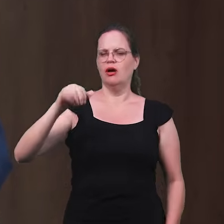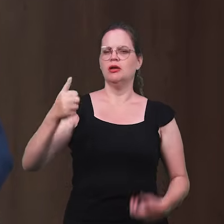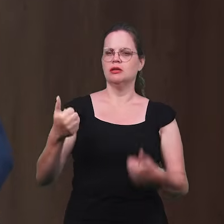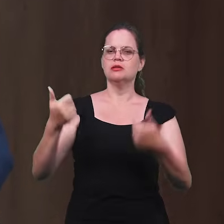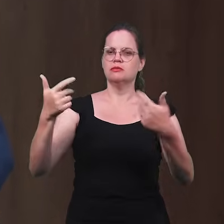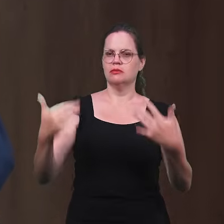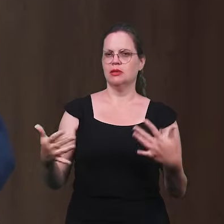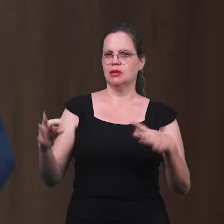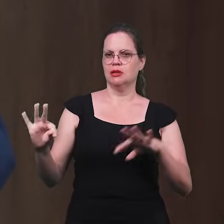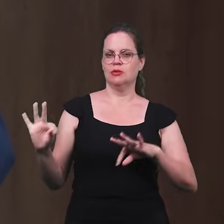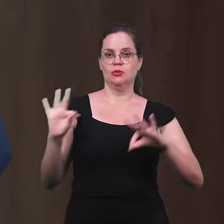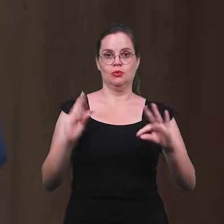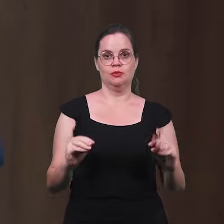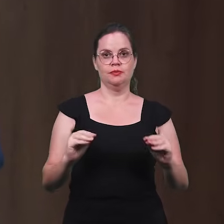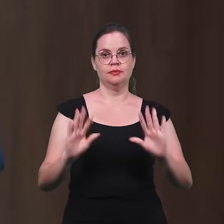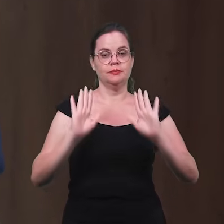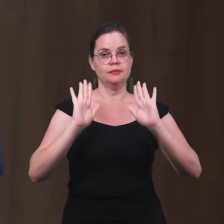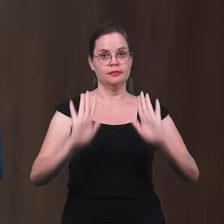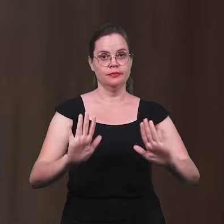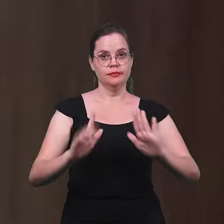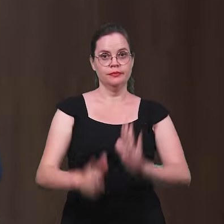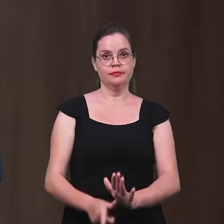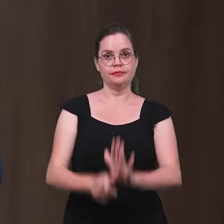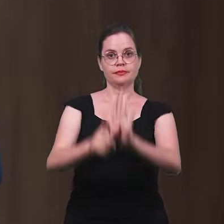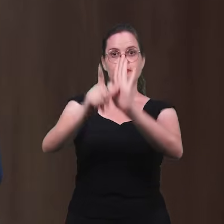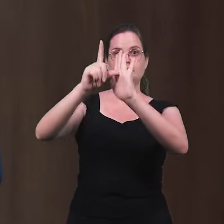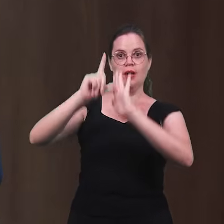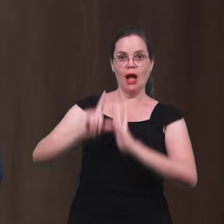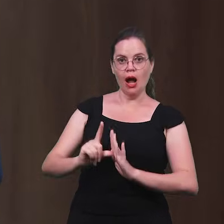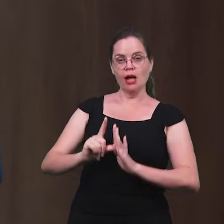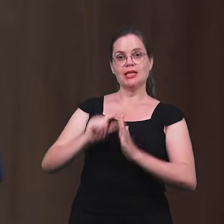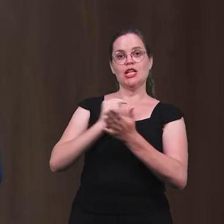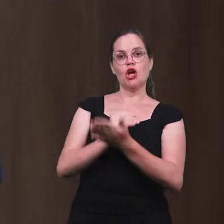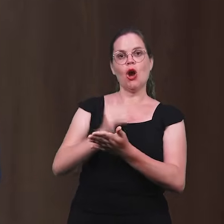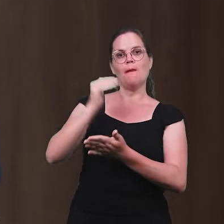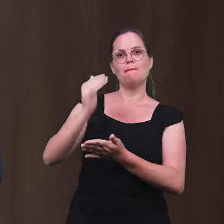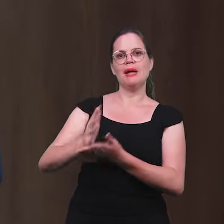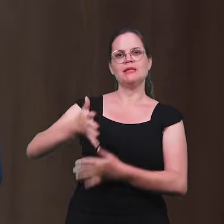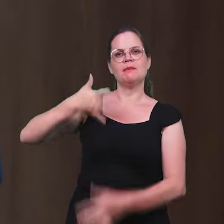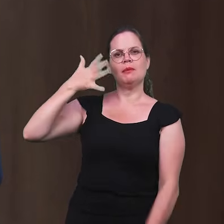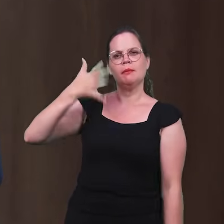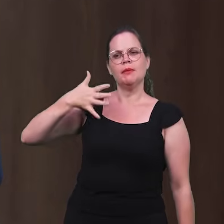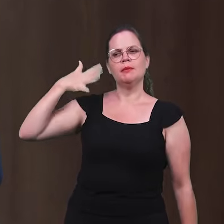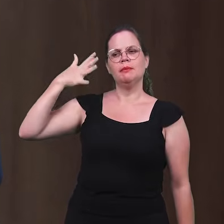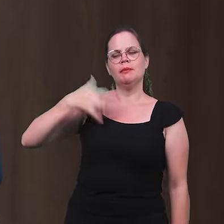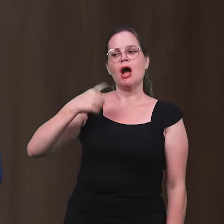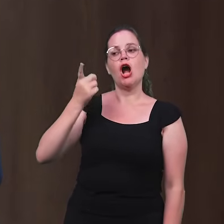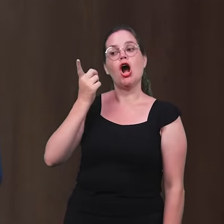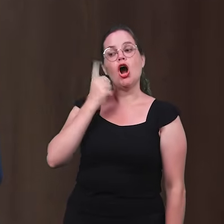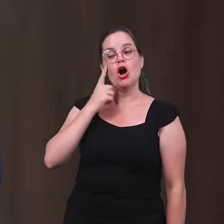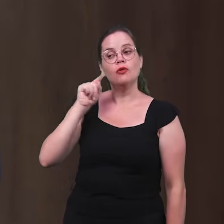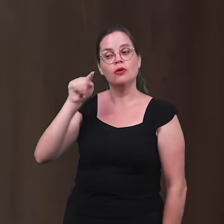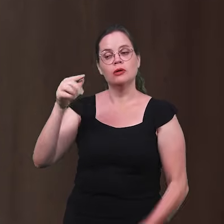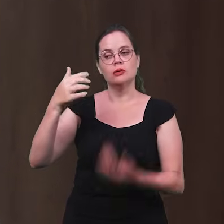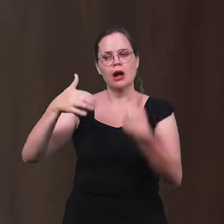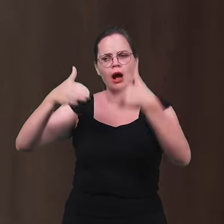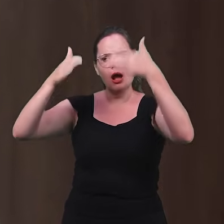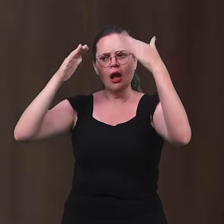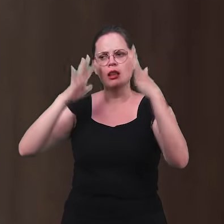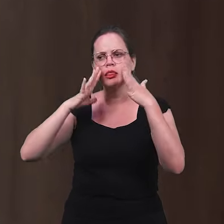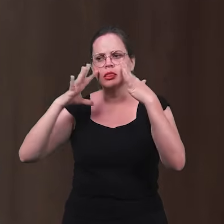aconteceu. Mas ele antecipa, chamando a atenção de Beltsazar por aquilo